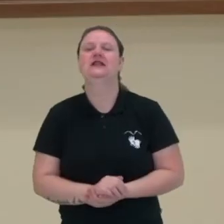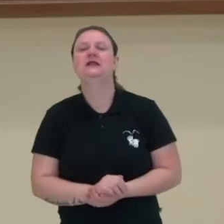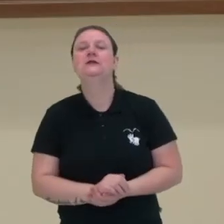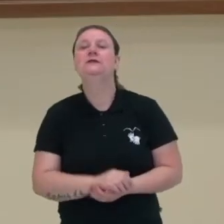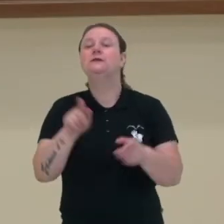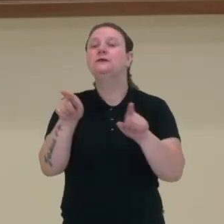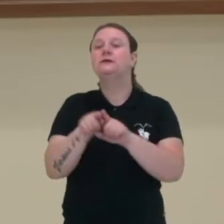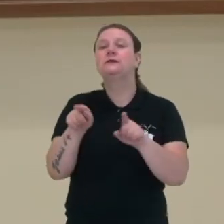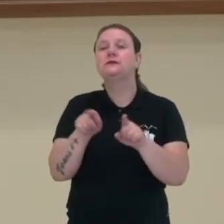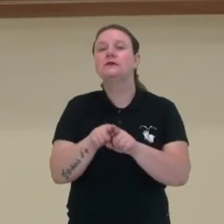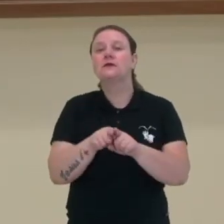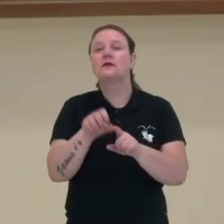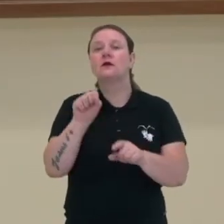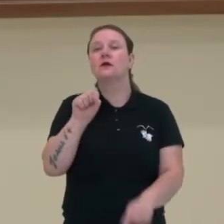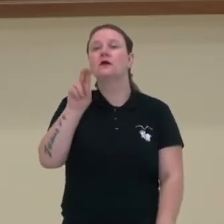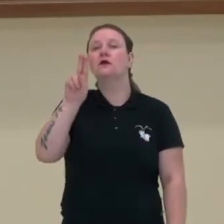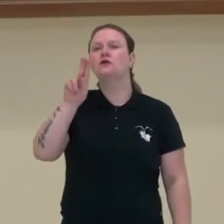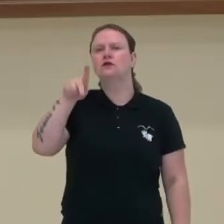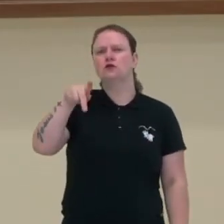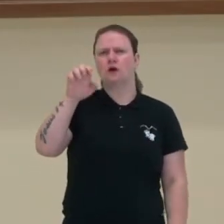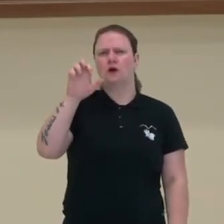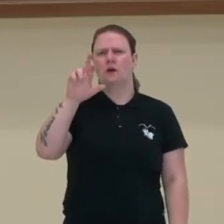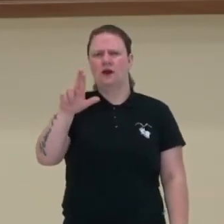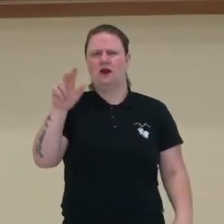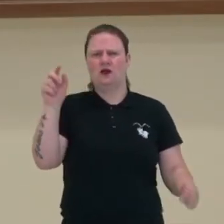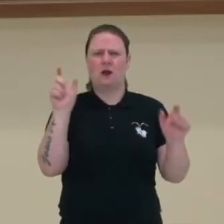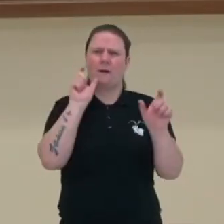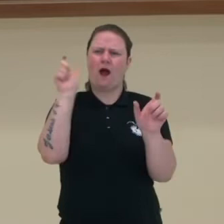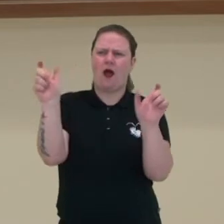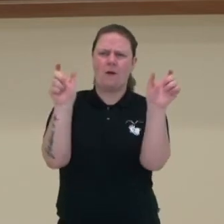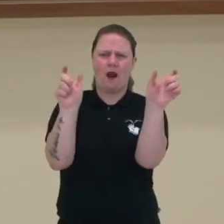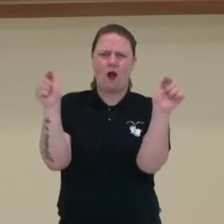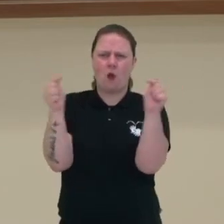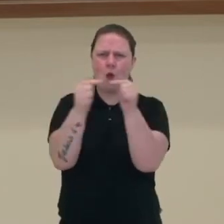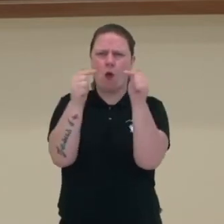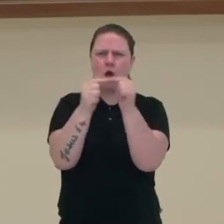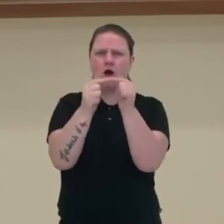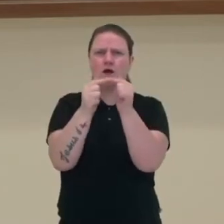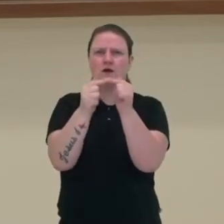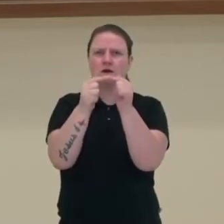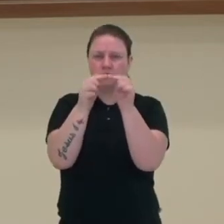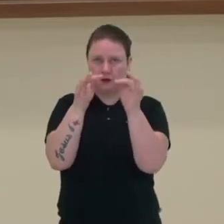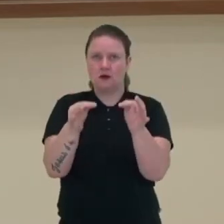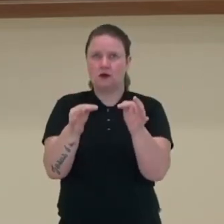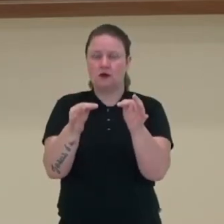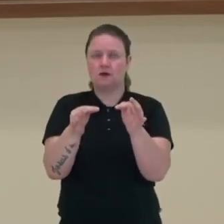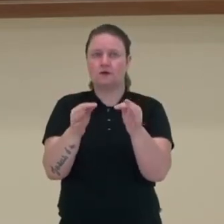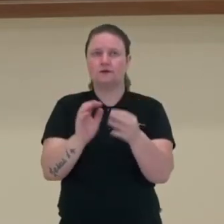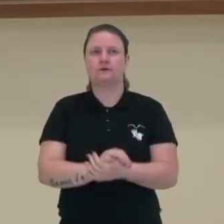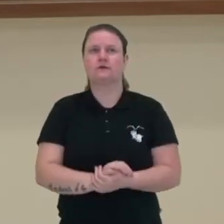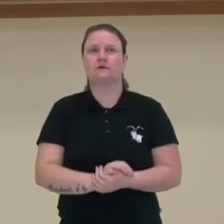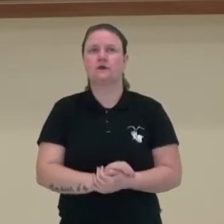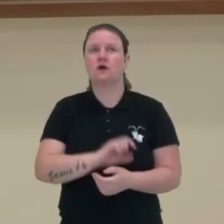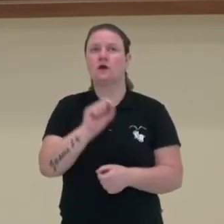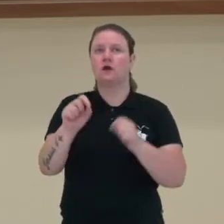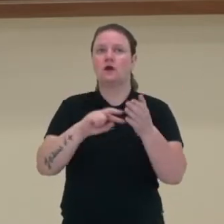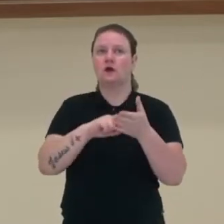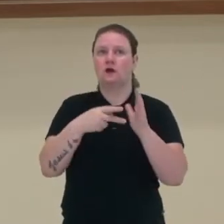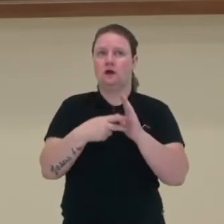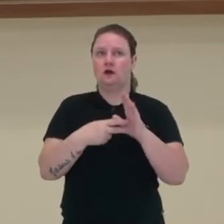será que ele disse super, super, super? Será que era só para rimar? Ou era para falar que todos os trabalhadores são heróis? Então a letra